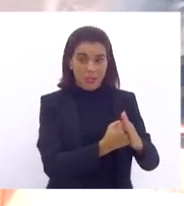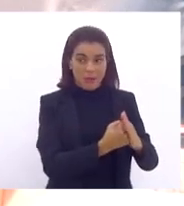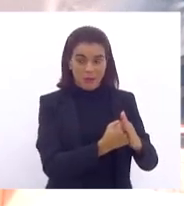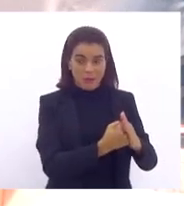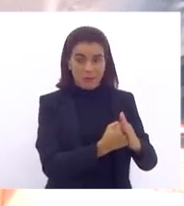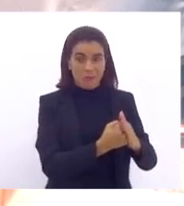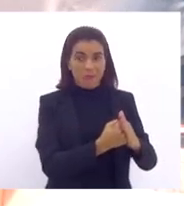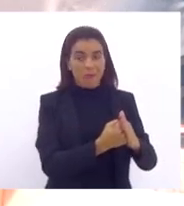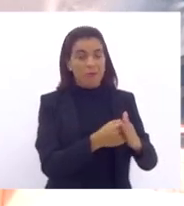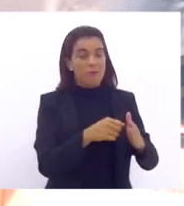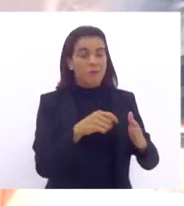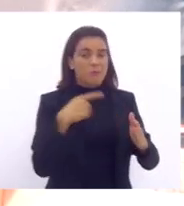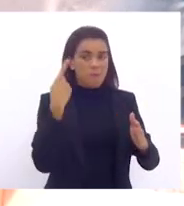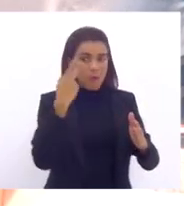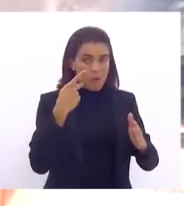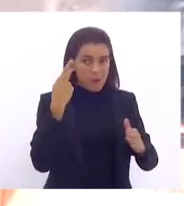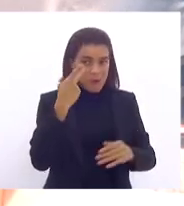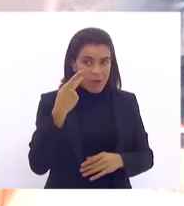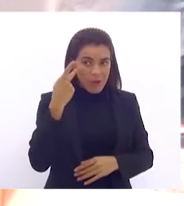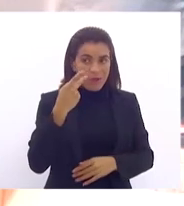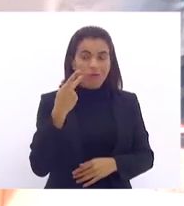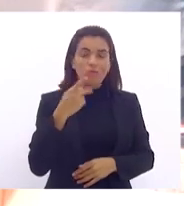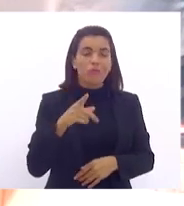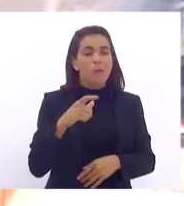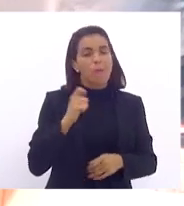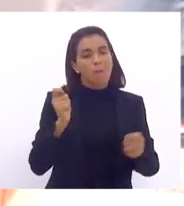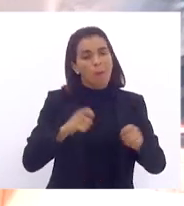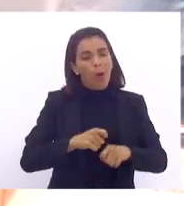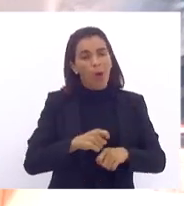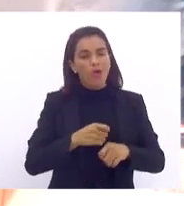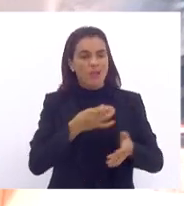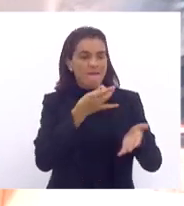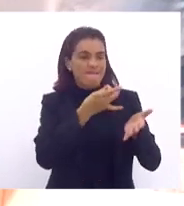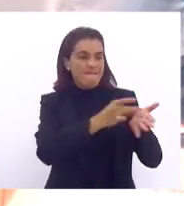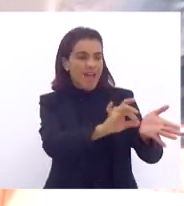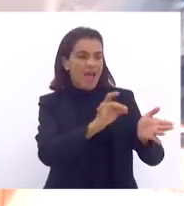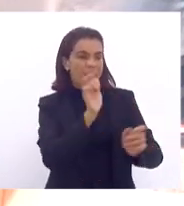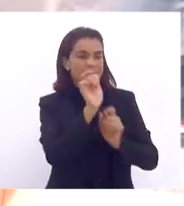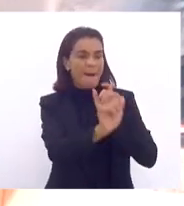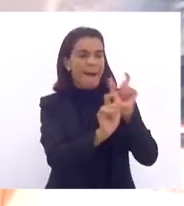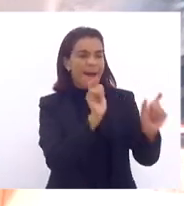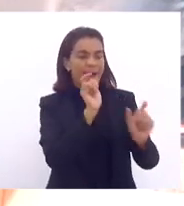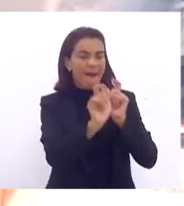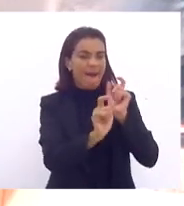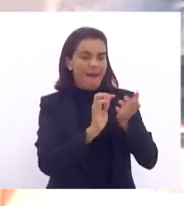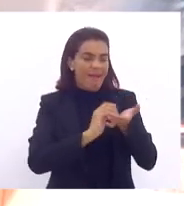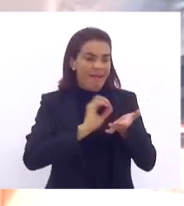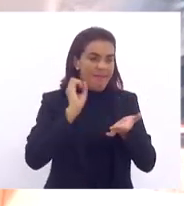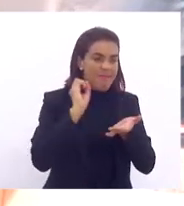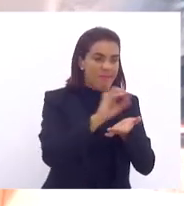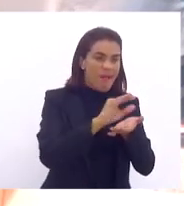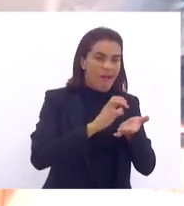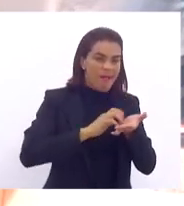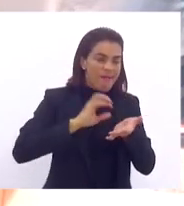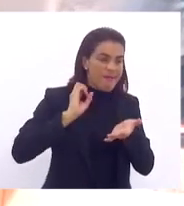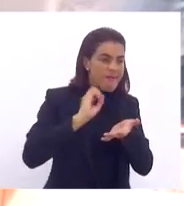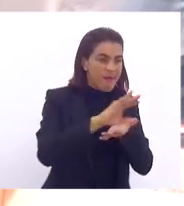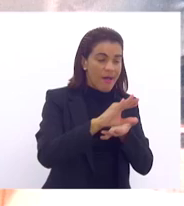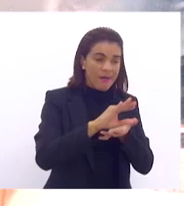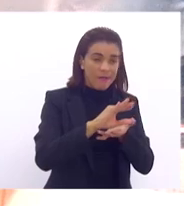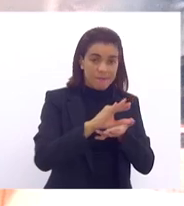pelos políticos de pessoas que que podem estar fazendo rte xingando ou se comportando de forma uma pouco